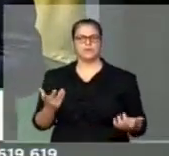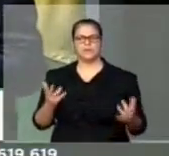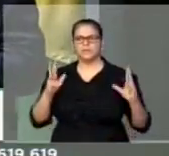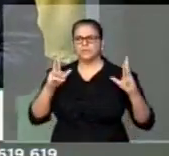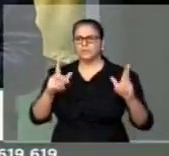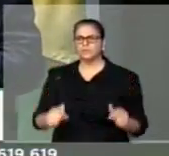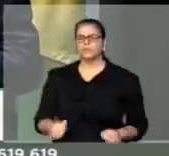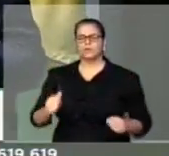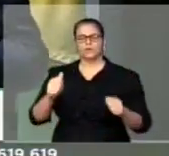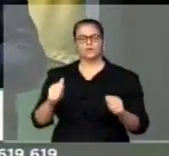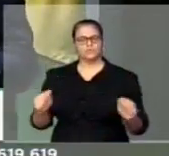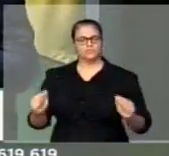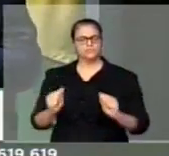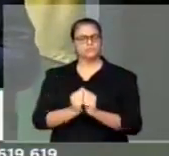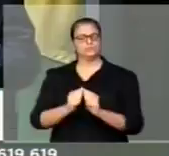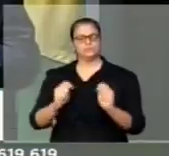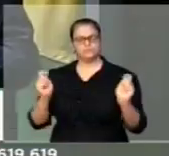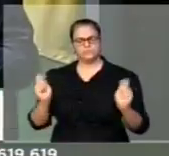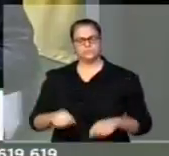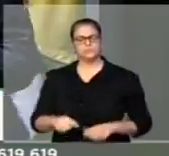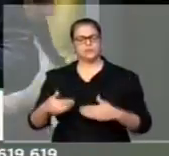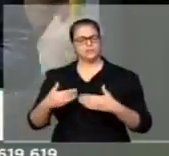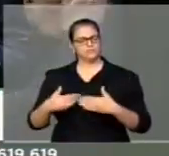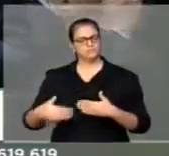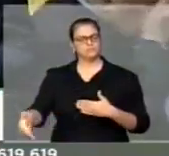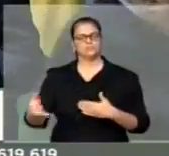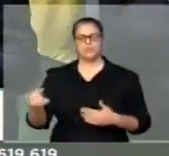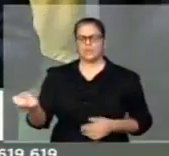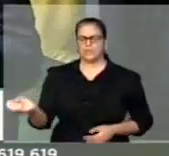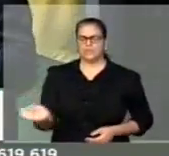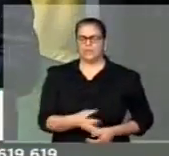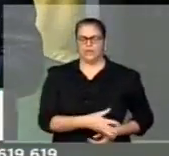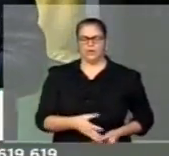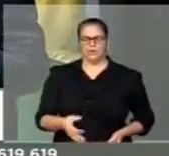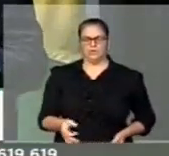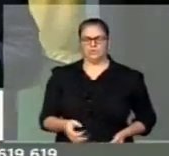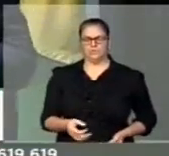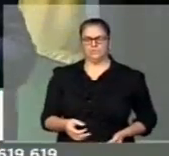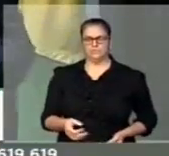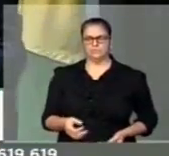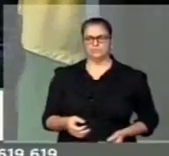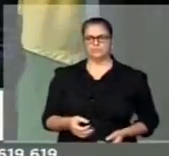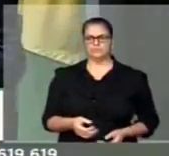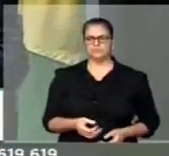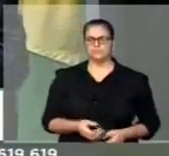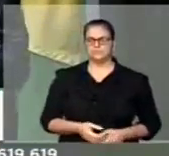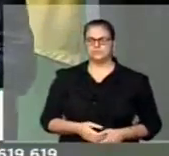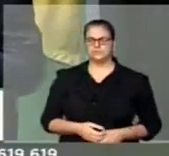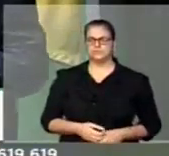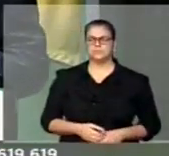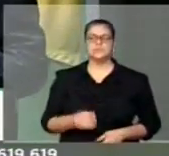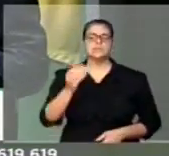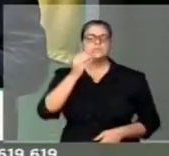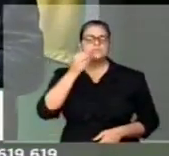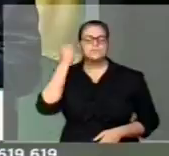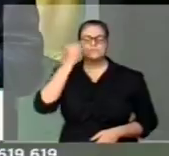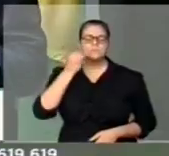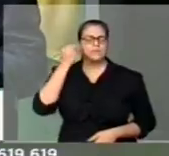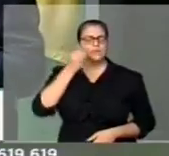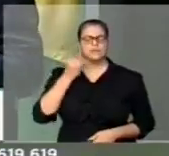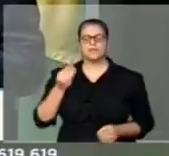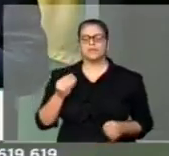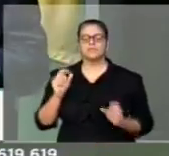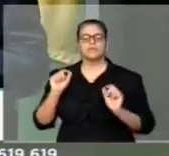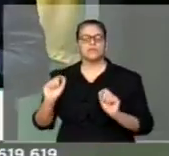num somatório, dar ao Brasil um novo momento. E não tem, nesse momento, lastro melhor, experiência maior do que